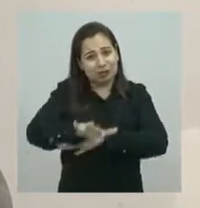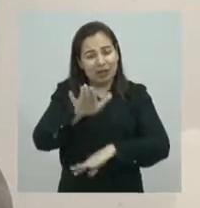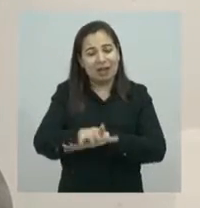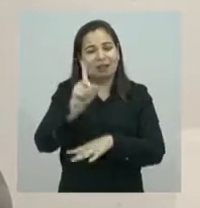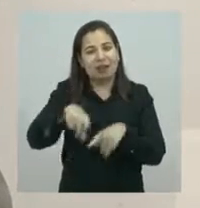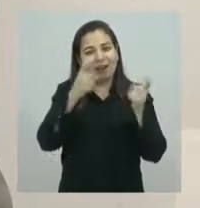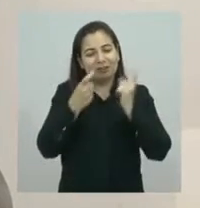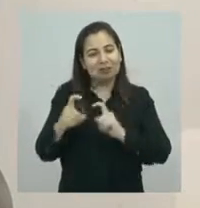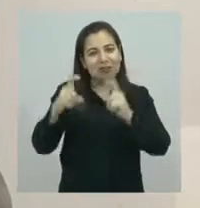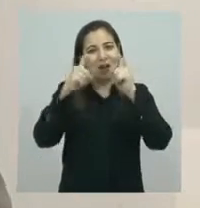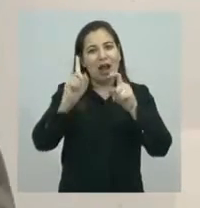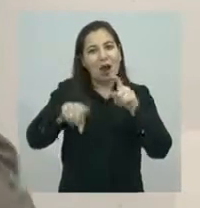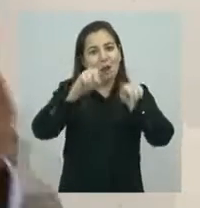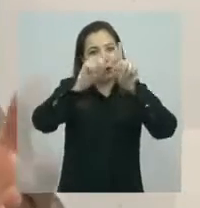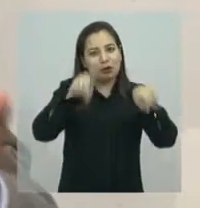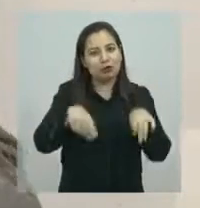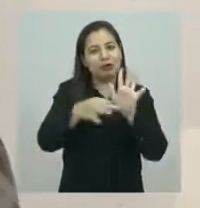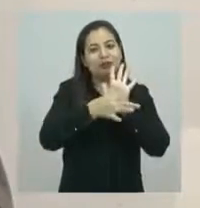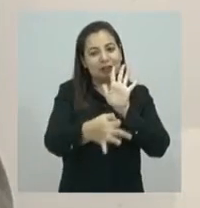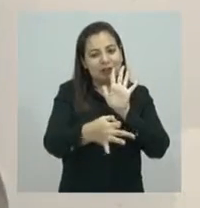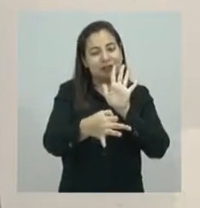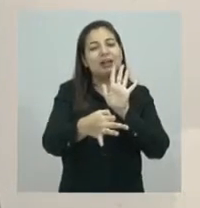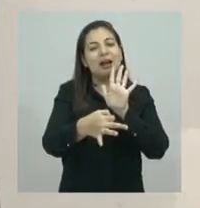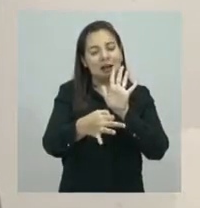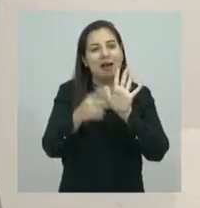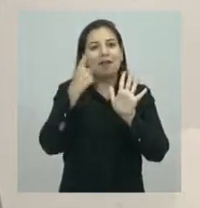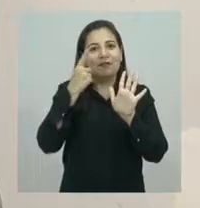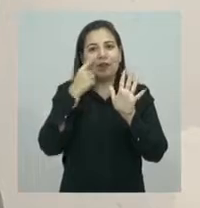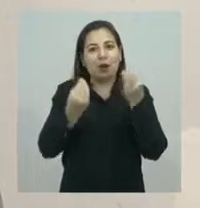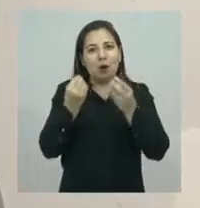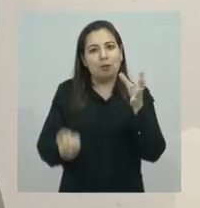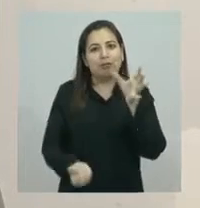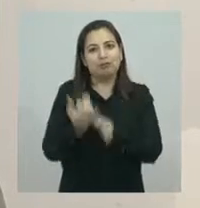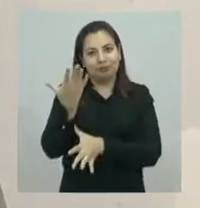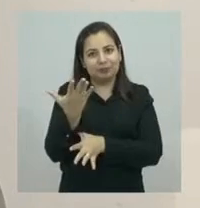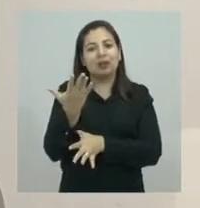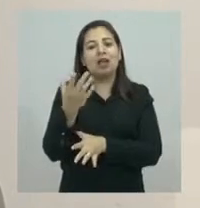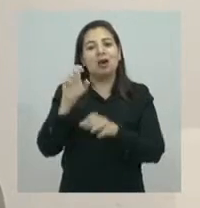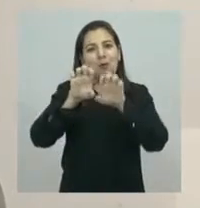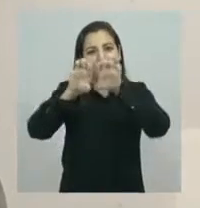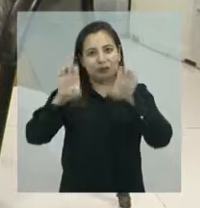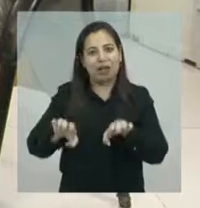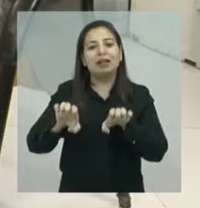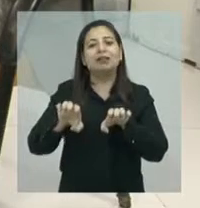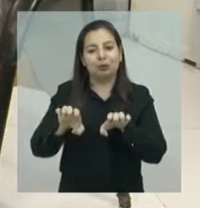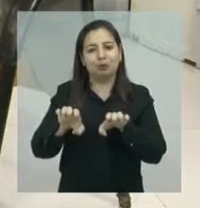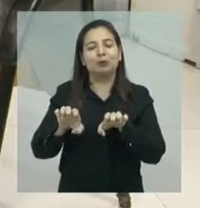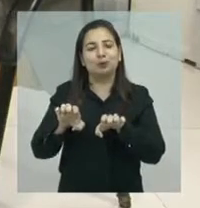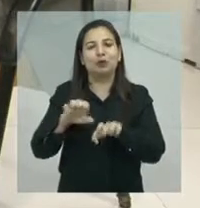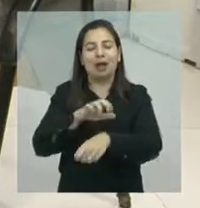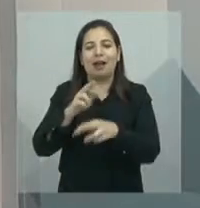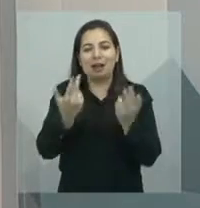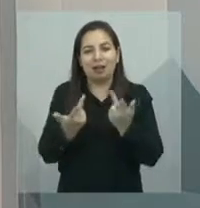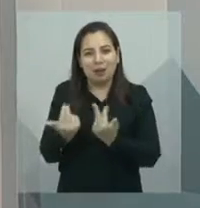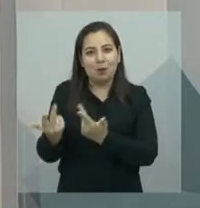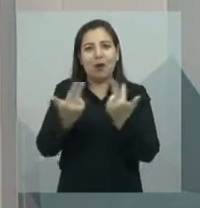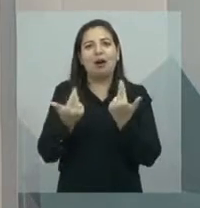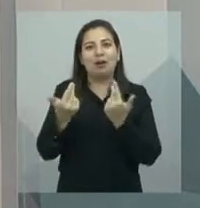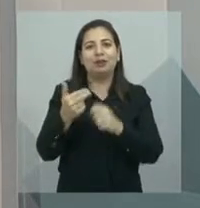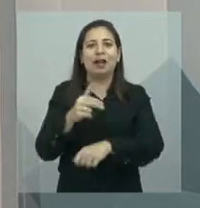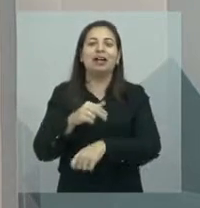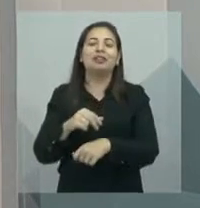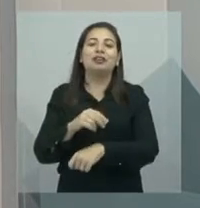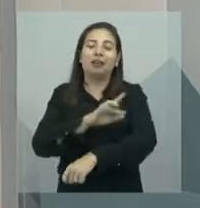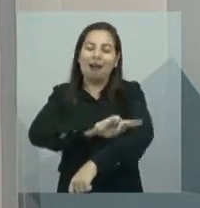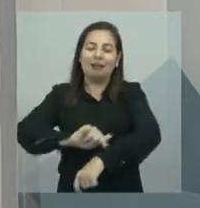projeto de indicação de implementação do Estatuto da Igualdade Racial. Muito obrigado, bom dia. Bom dia, muito obrigado. Plenário